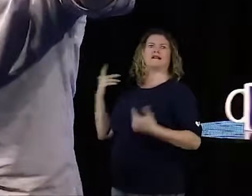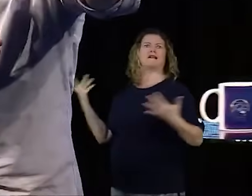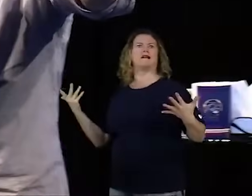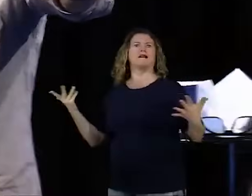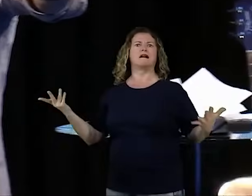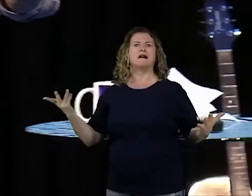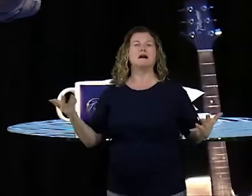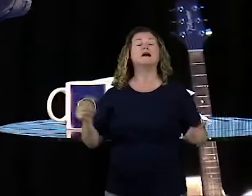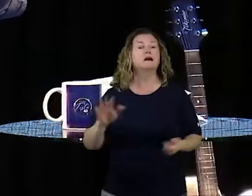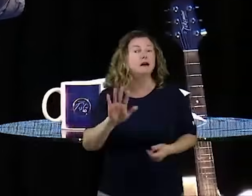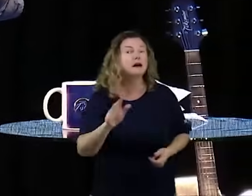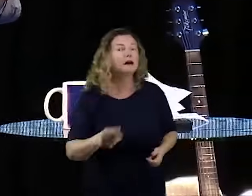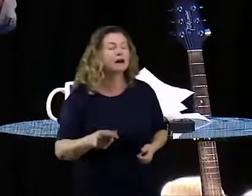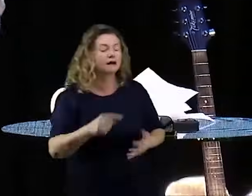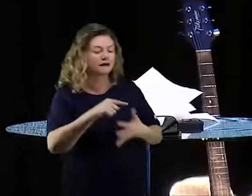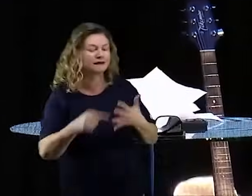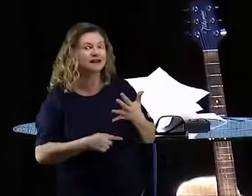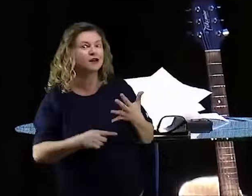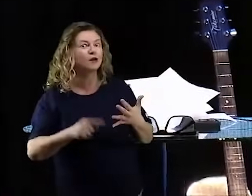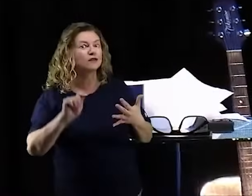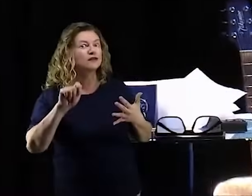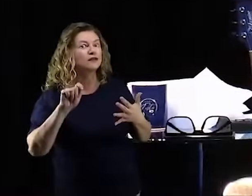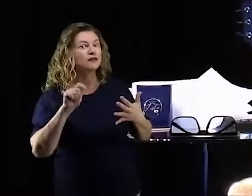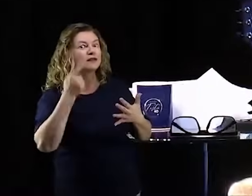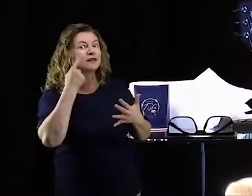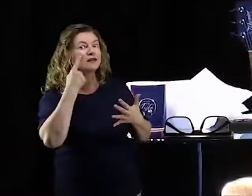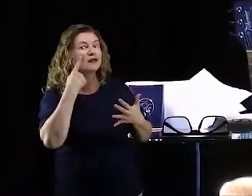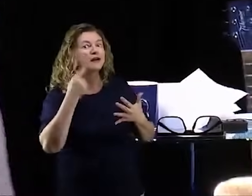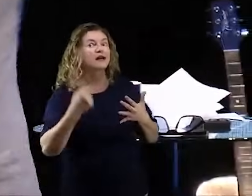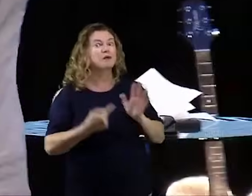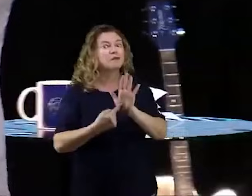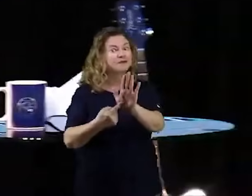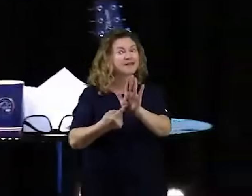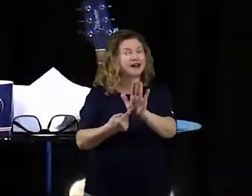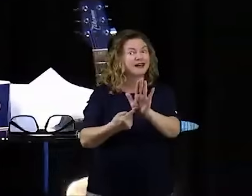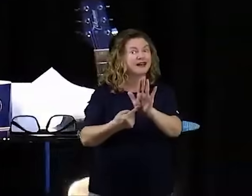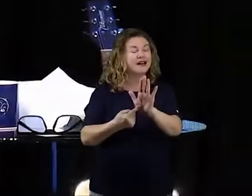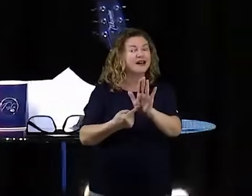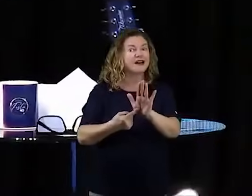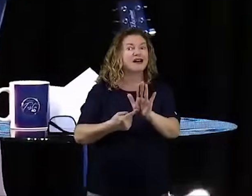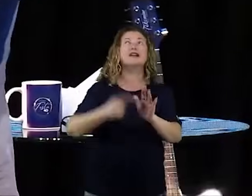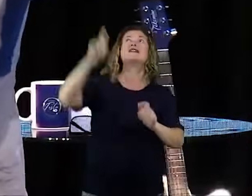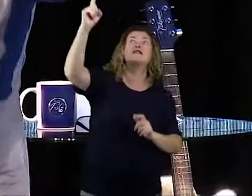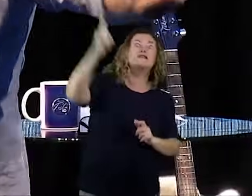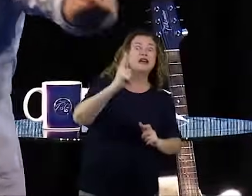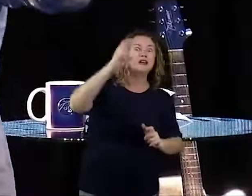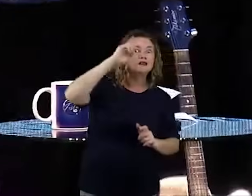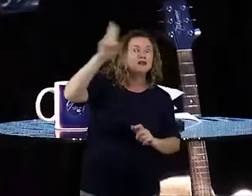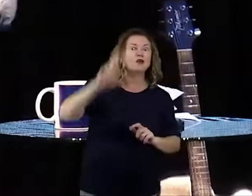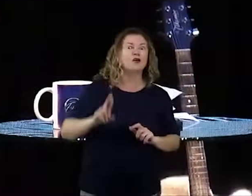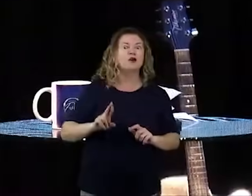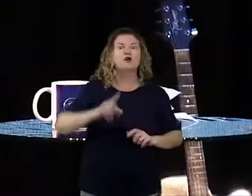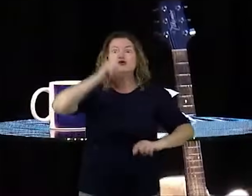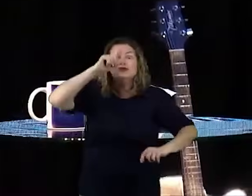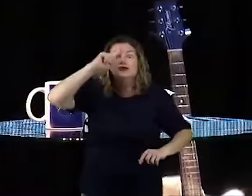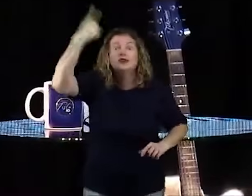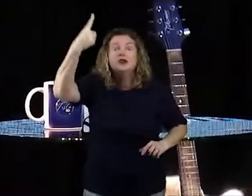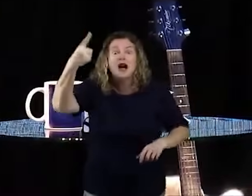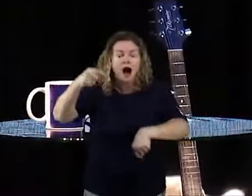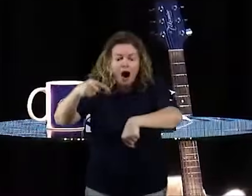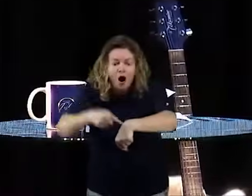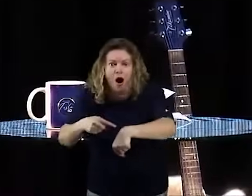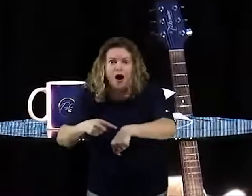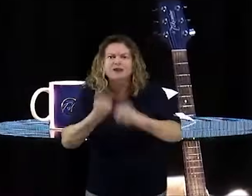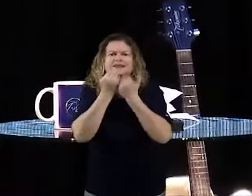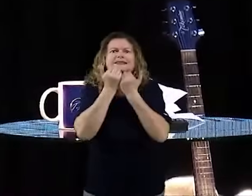cinco sinais da vinda do Senhor mas quanto dia a hora ninguém sabe nem o filho olha